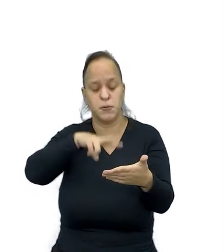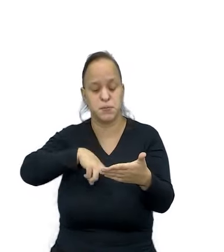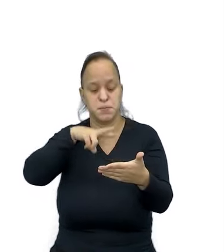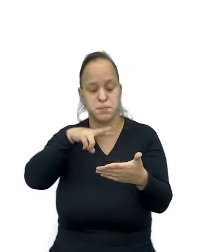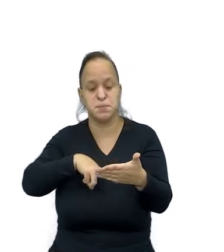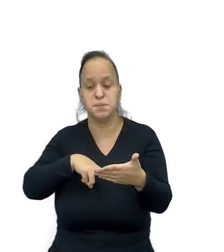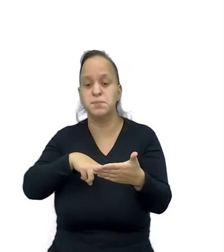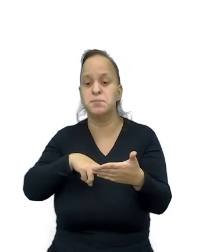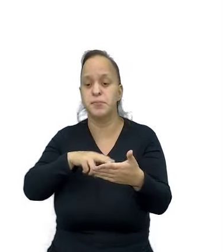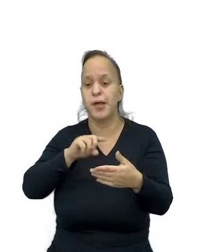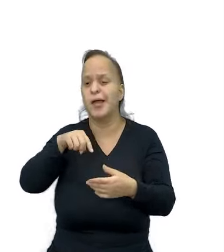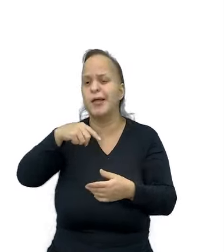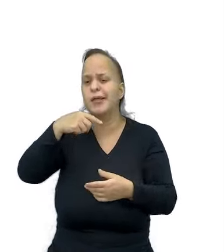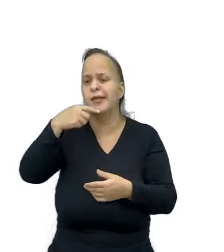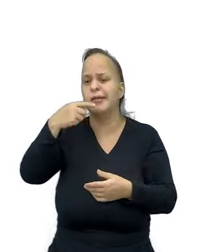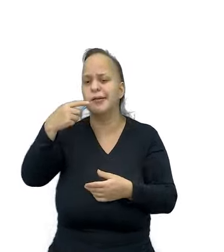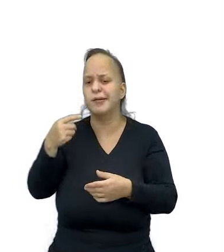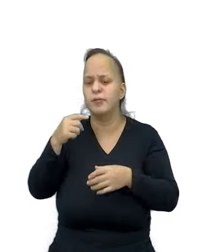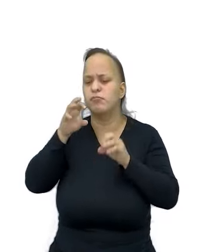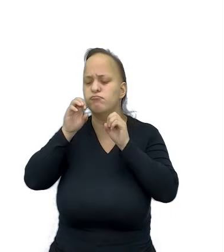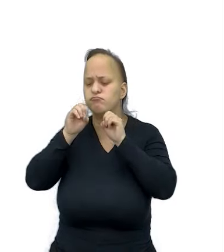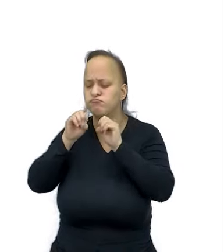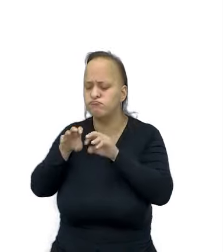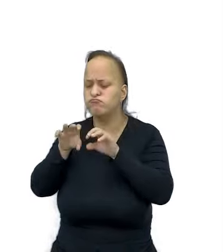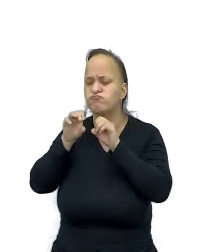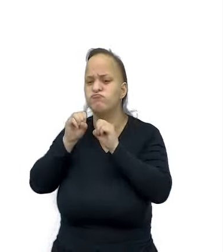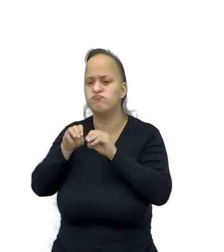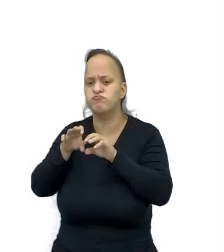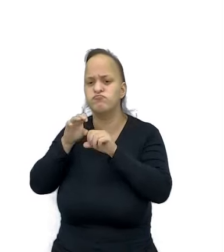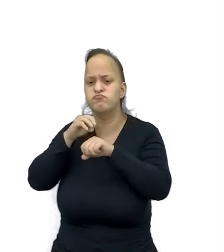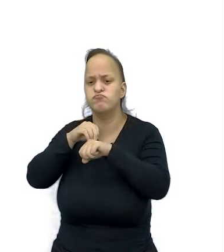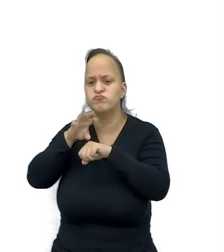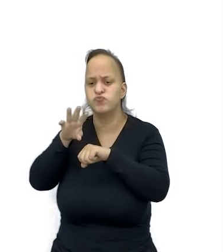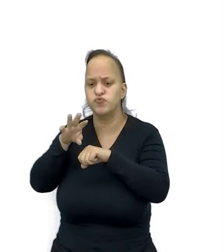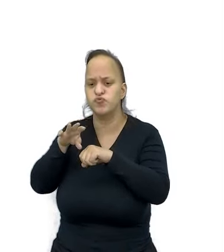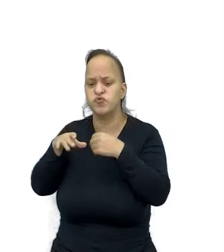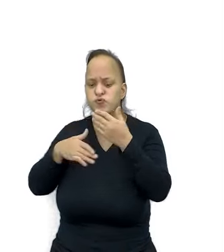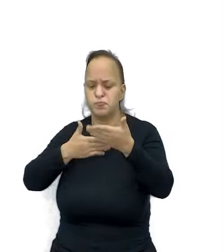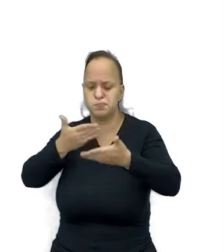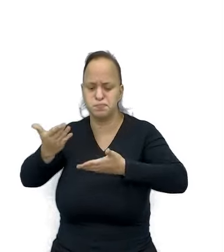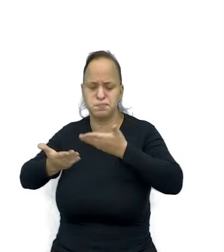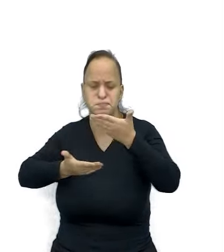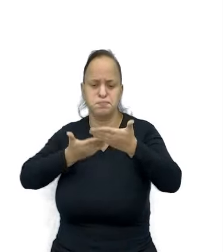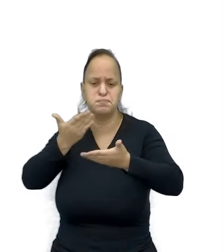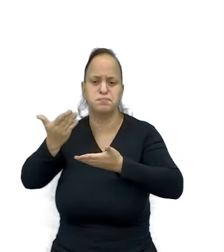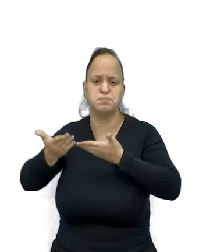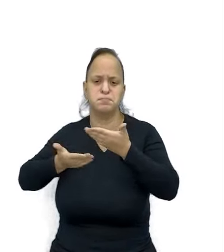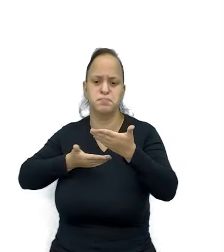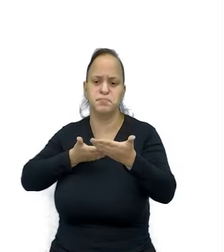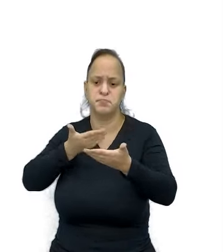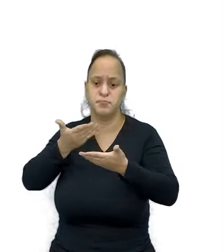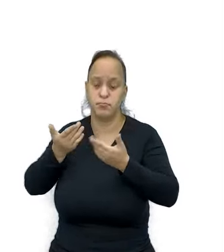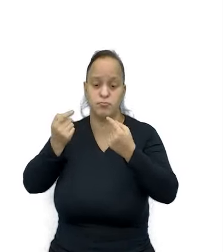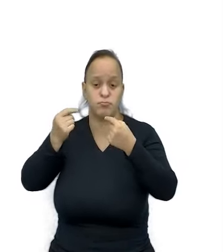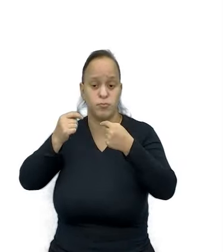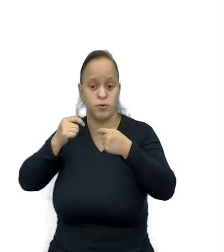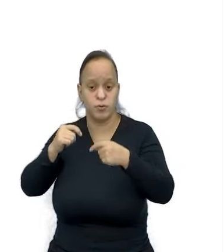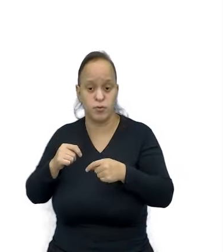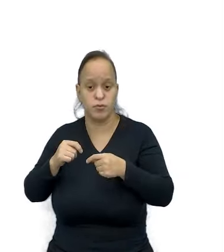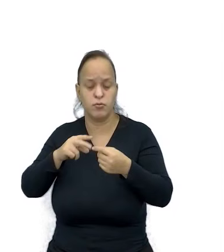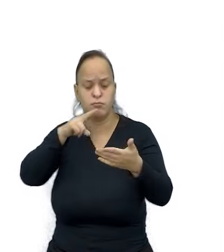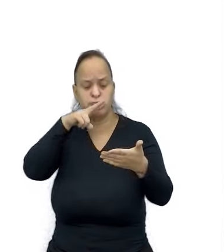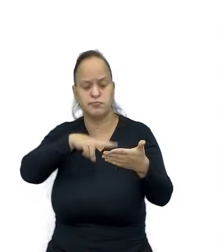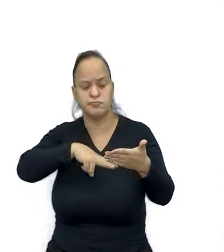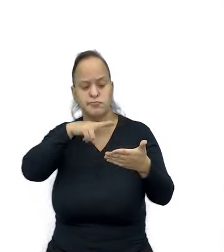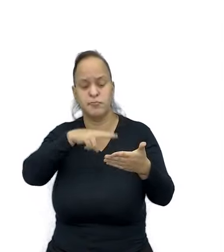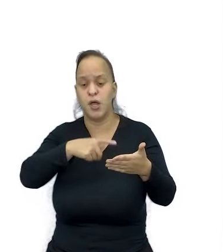com os estudantes, na orientação para a produção dessa resenha e socialização dessa resenha. Pode fazer, então, também o processo de revisão